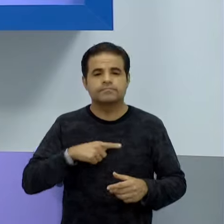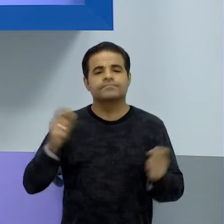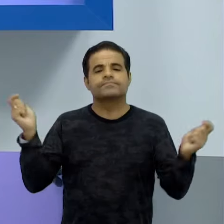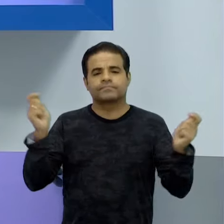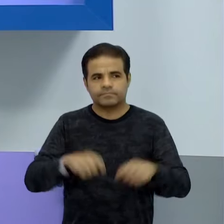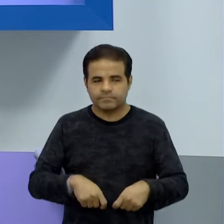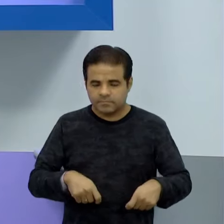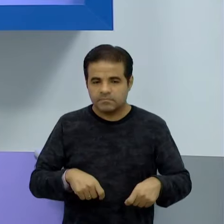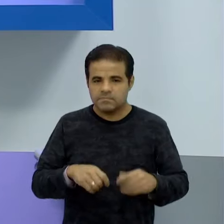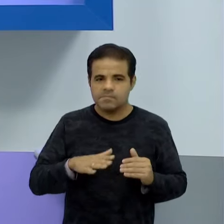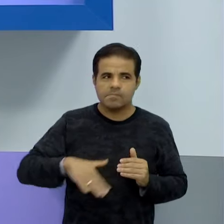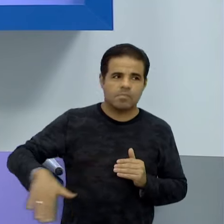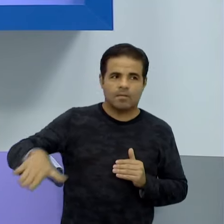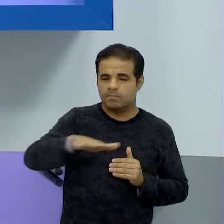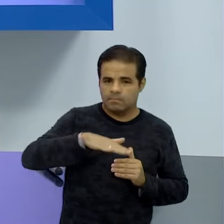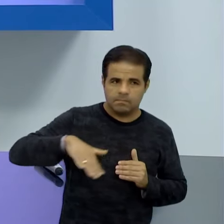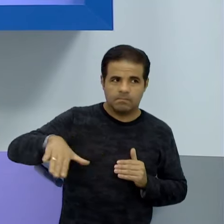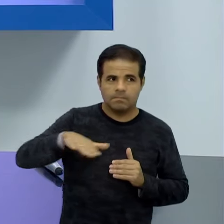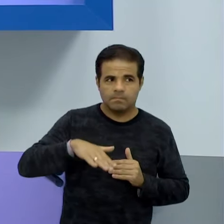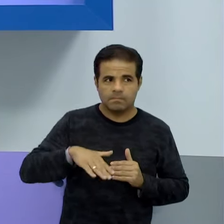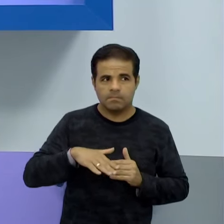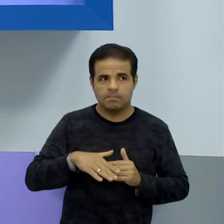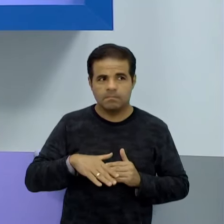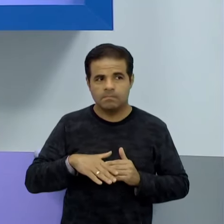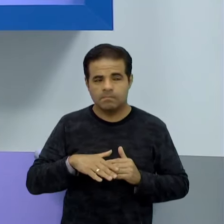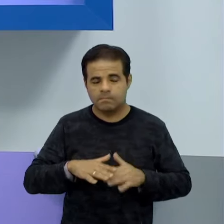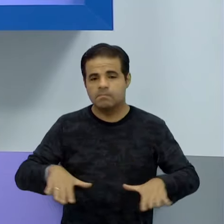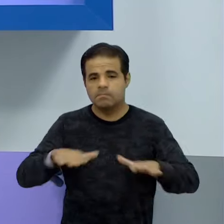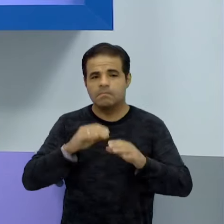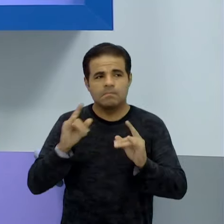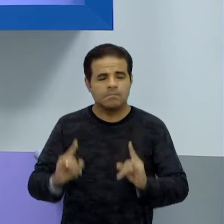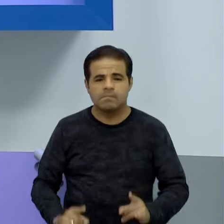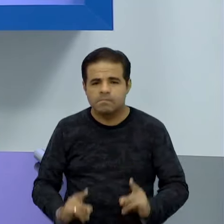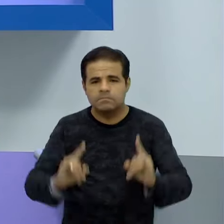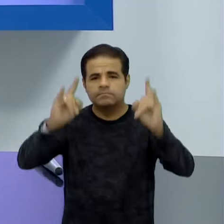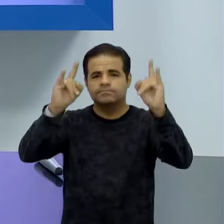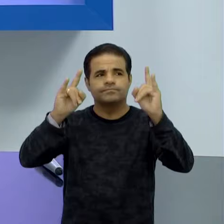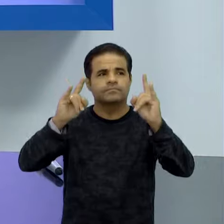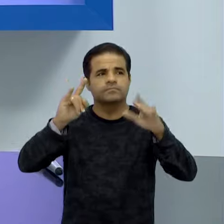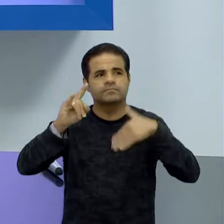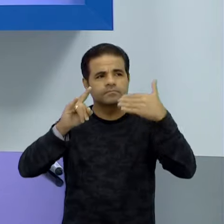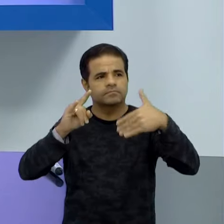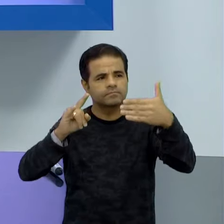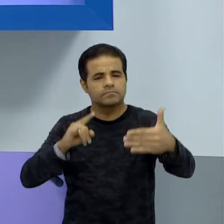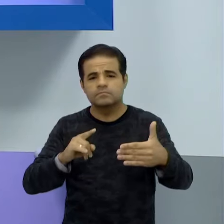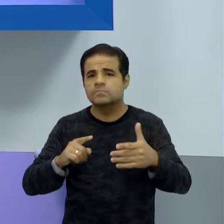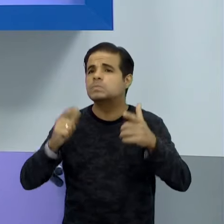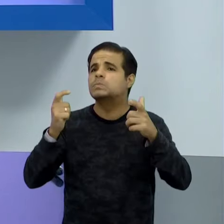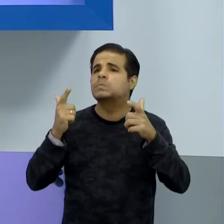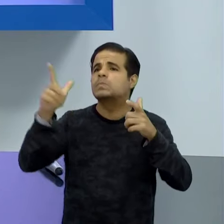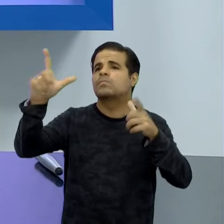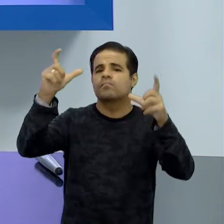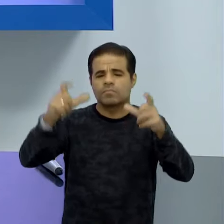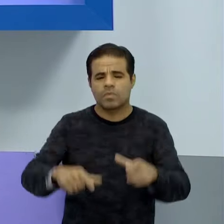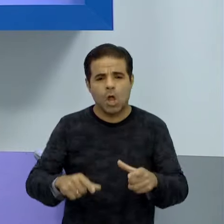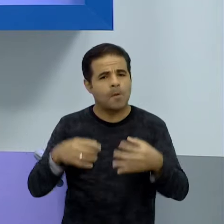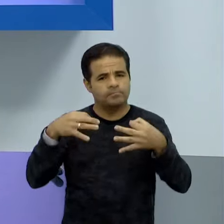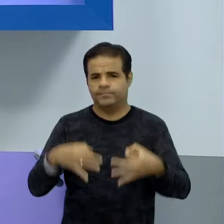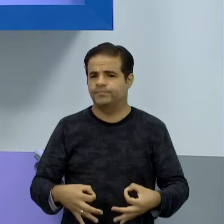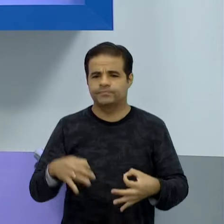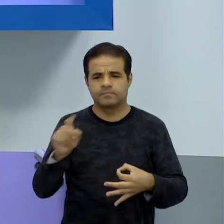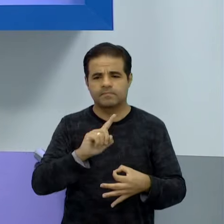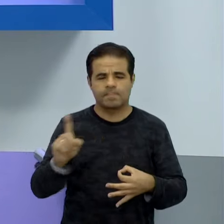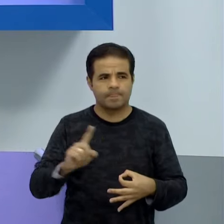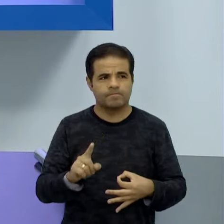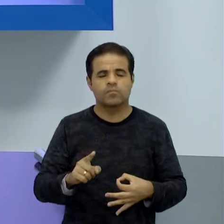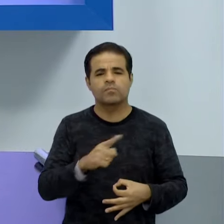condição inadequada. Aí o governo vai construir um prédio e coloca ele num local também inadequado. Então